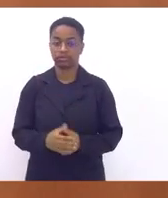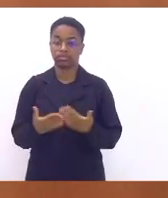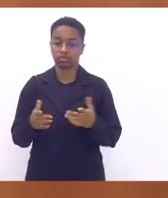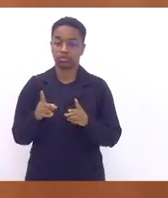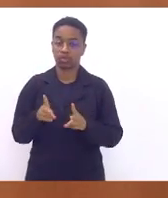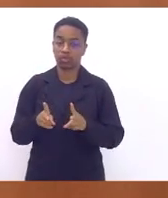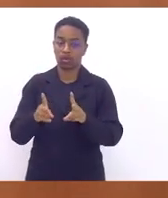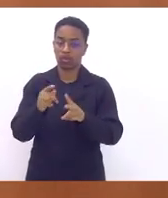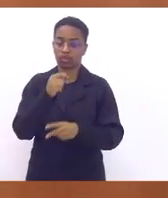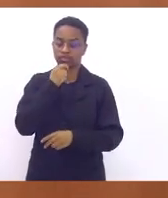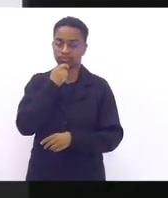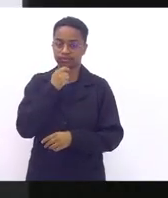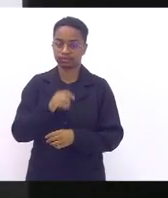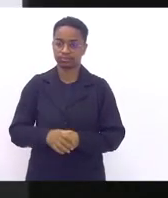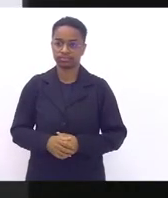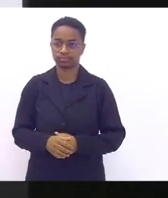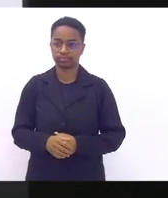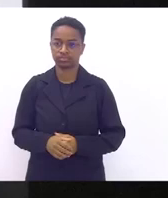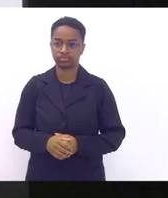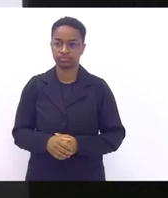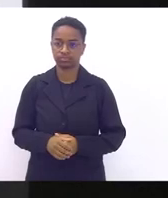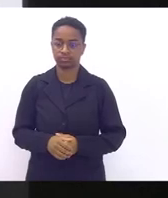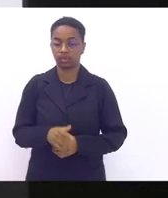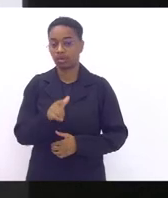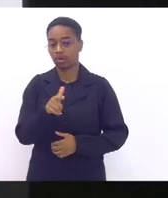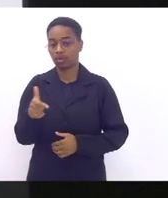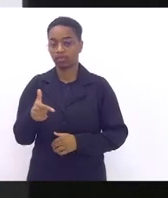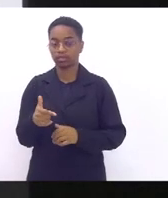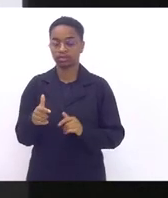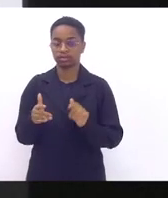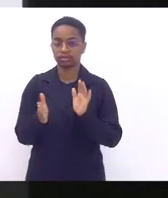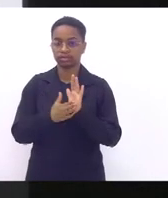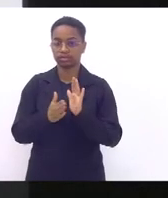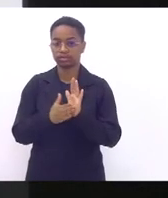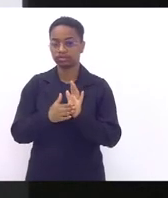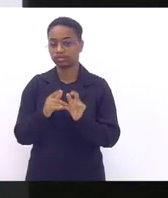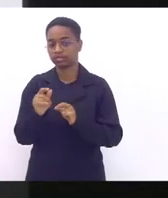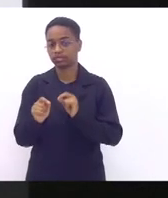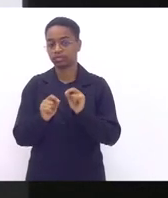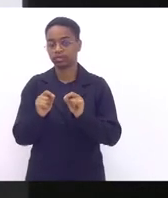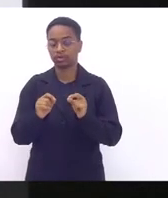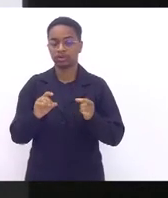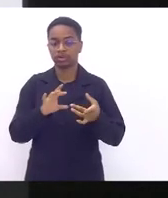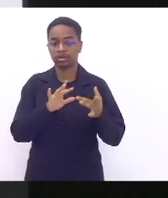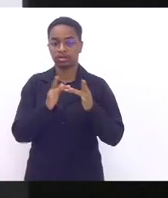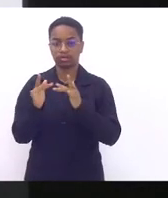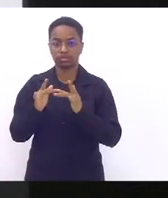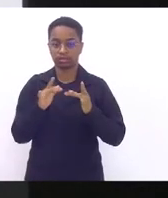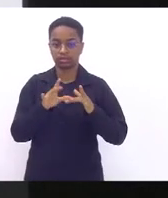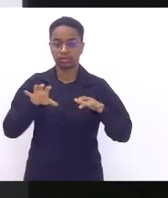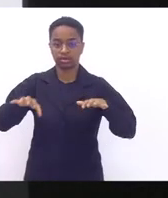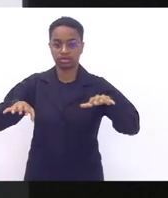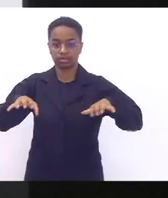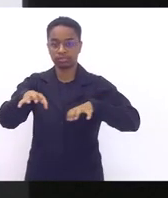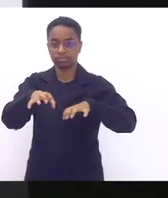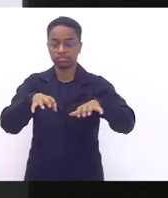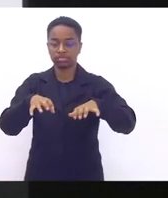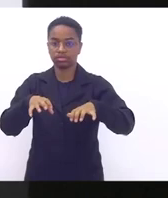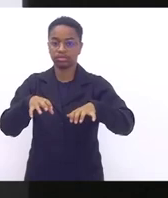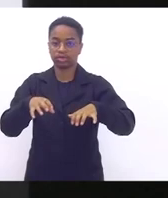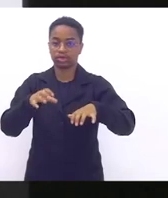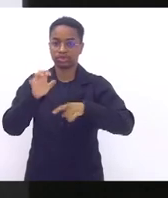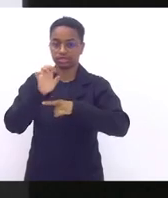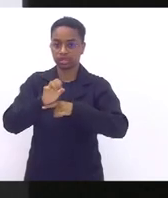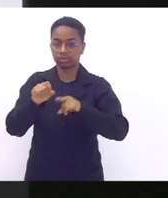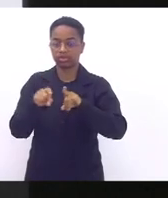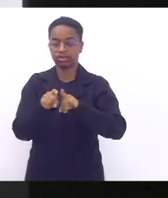andamento. A outra coisa, a outra ação proposta é a articulação intersetorial entre estados e municípios, tanto